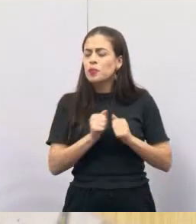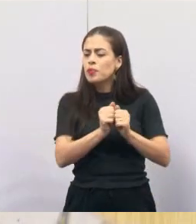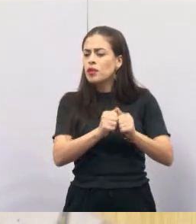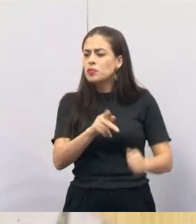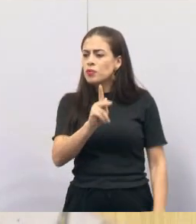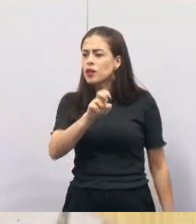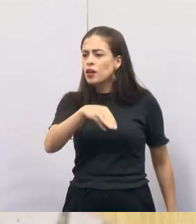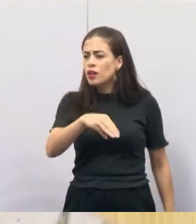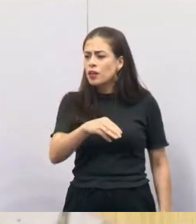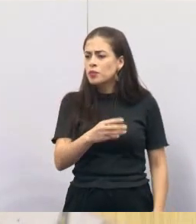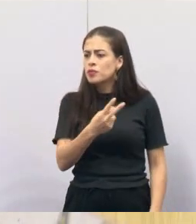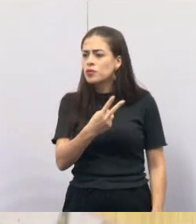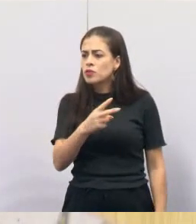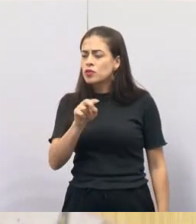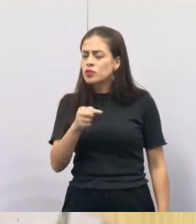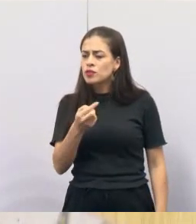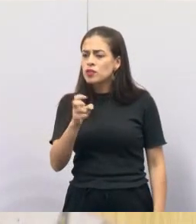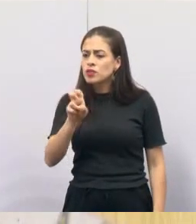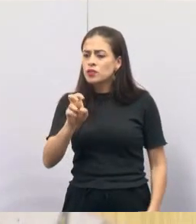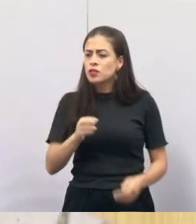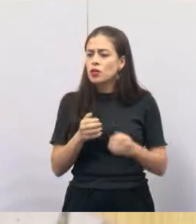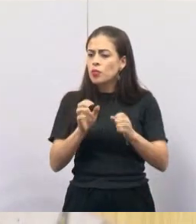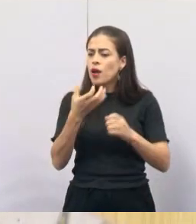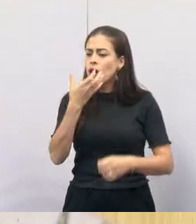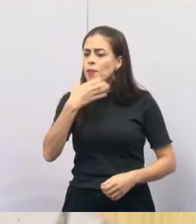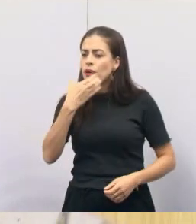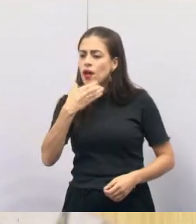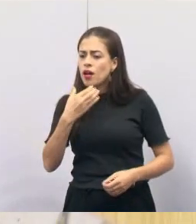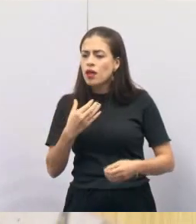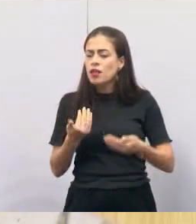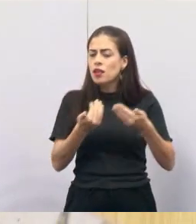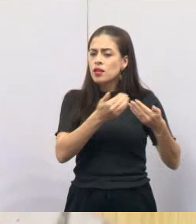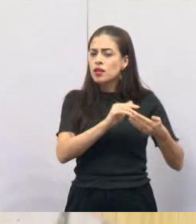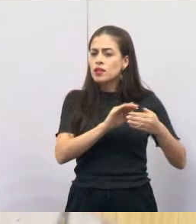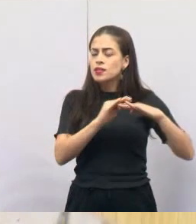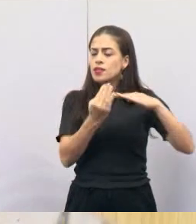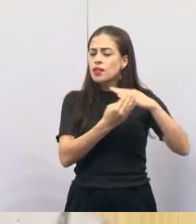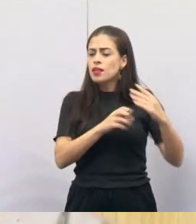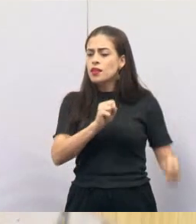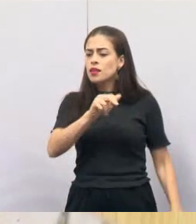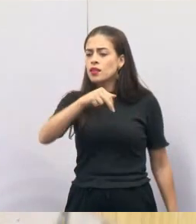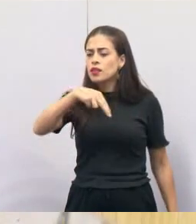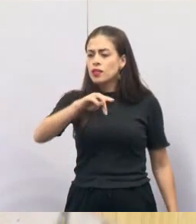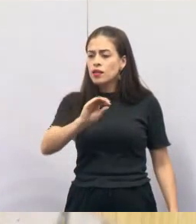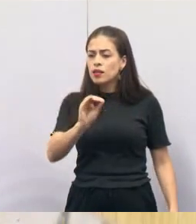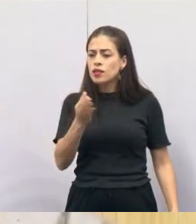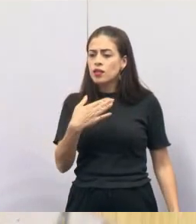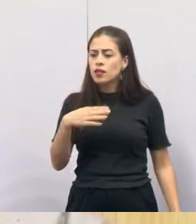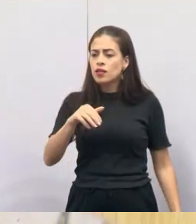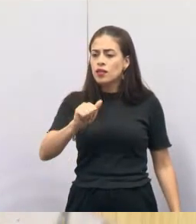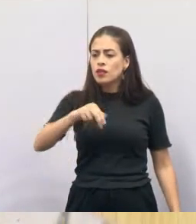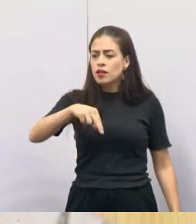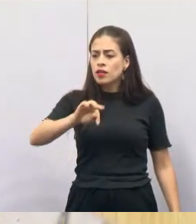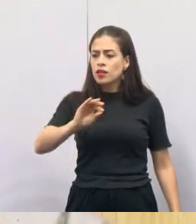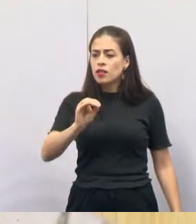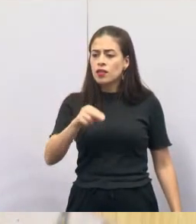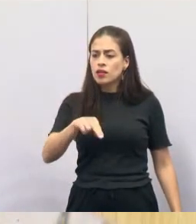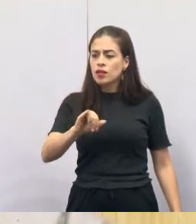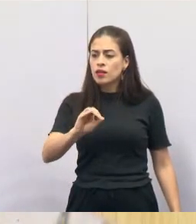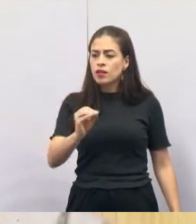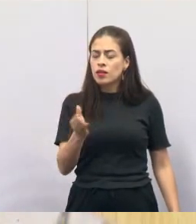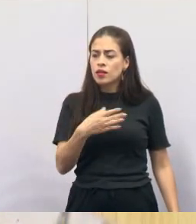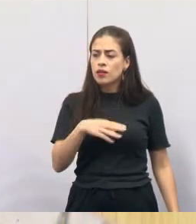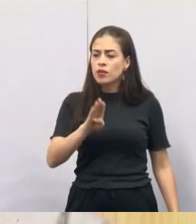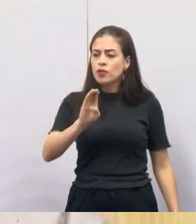entre os bairros Jardim Paraíso e Jardim Santo Antônio da Boa Vista. Conforme constatado por esse vereador,